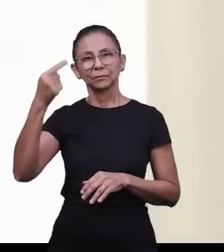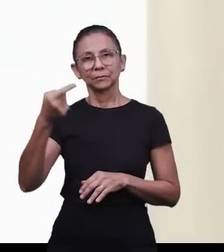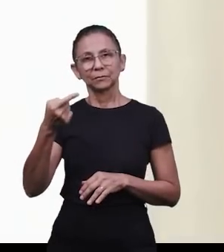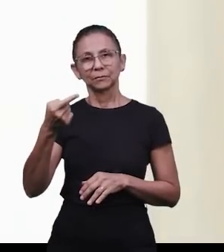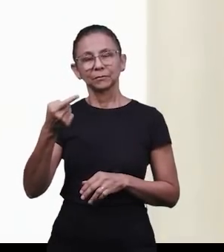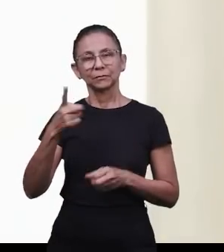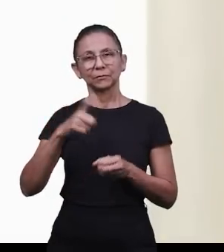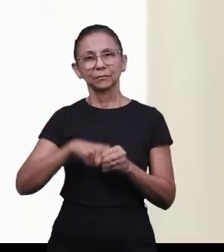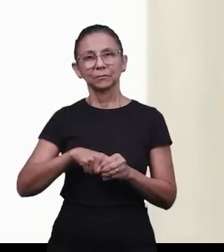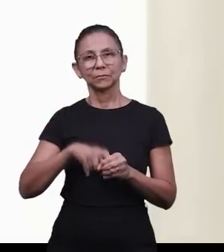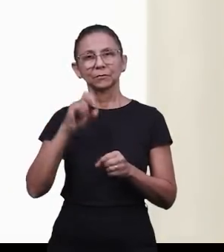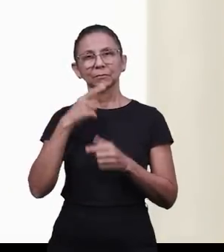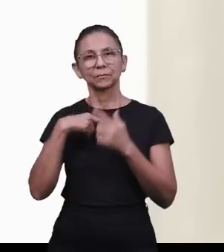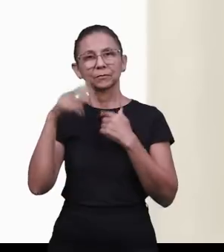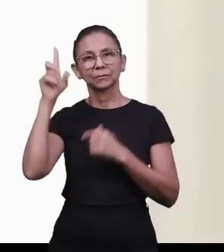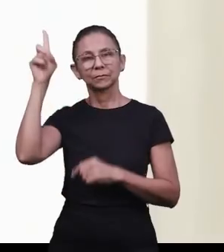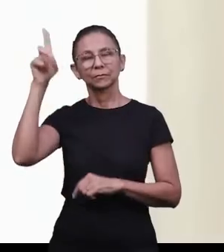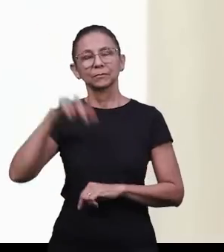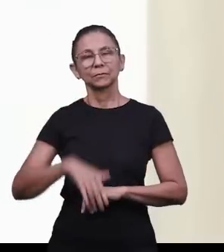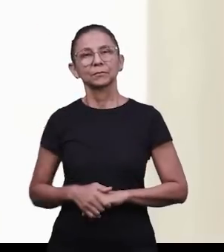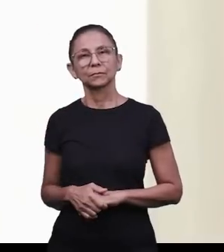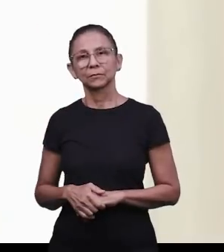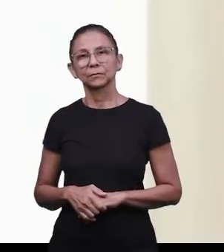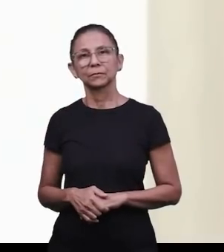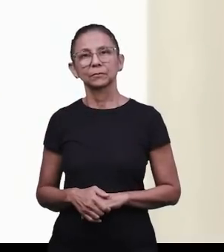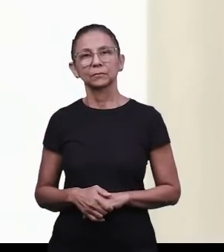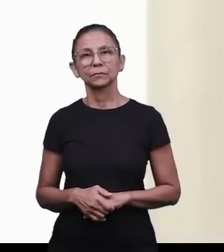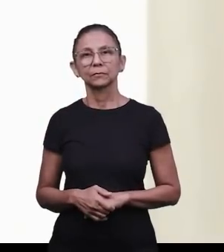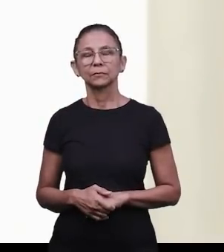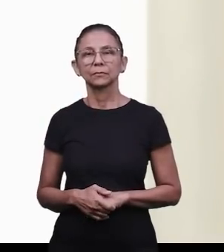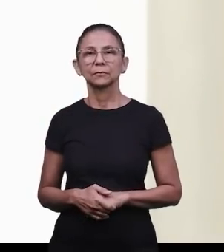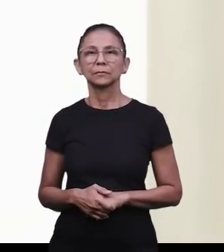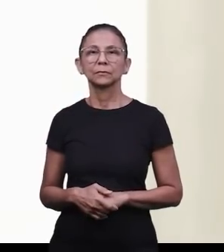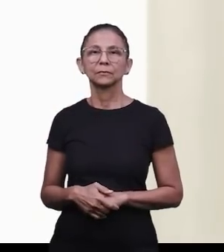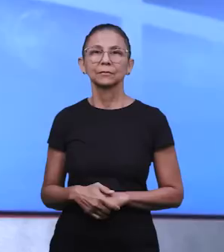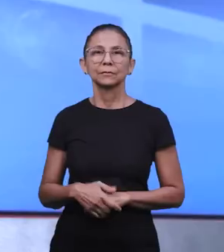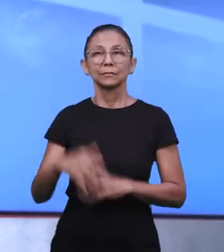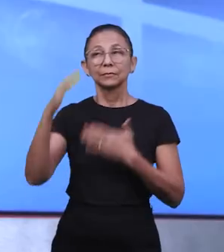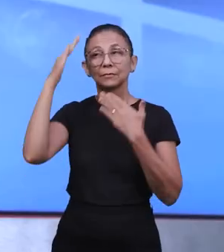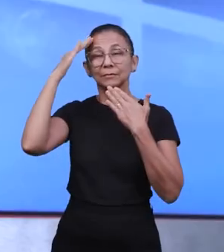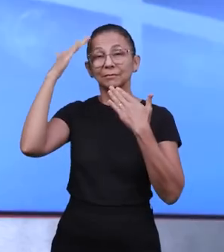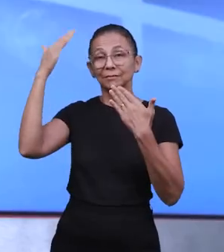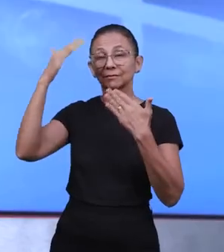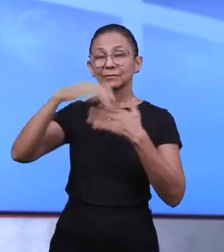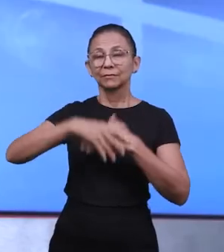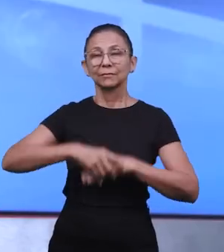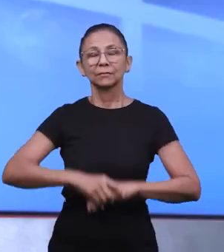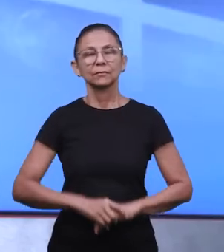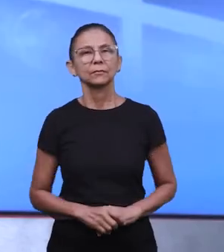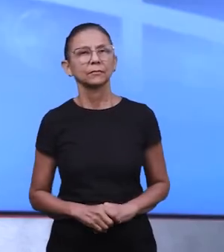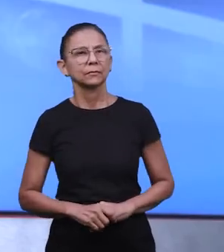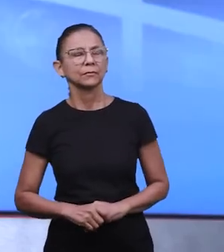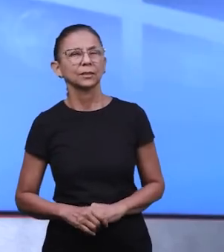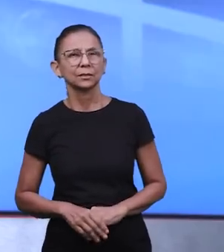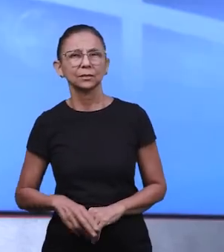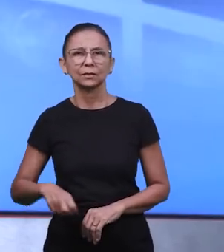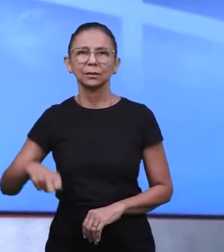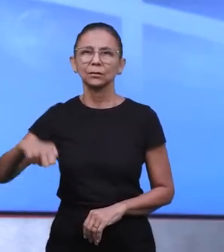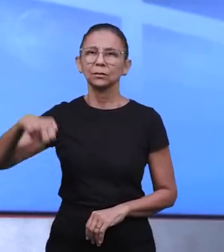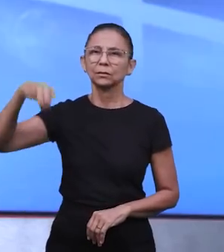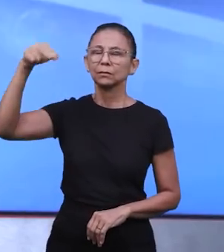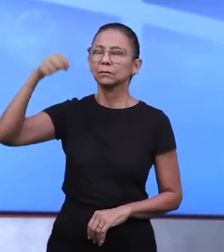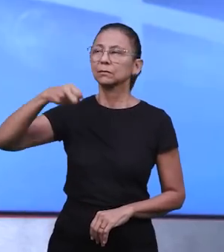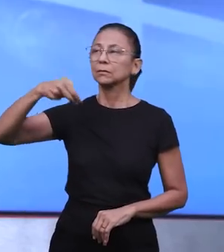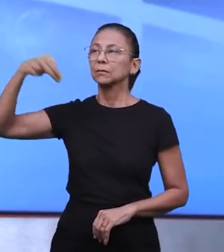próxima semana, se assim Deus nos permitir. A paz do Senhor. Obrigado, companheiro. E agora vamos falar sobre